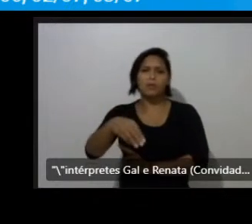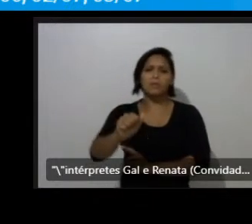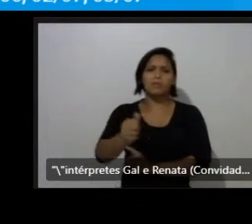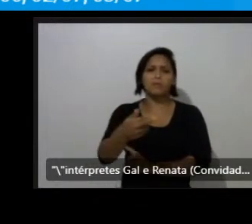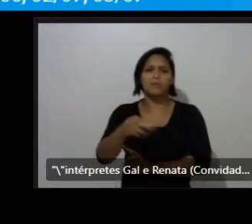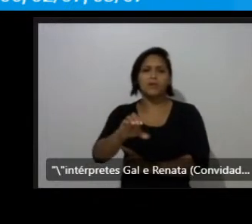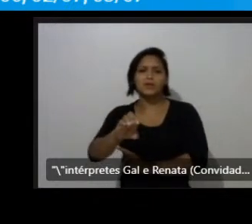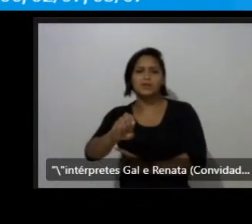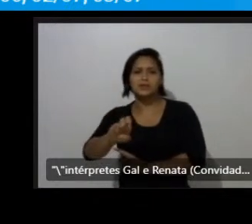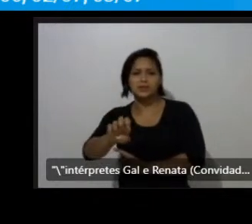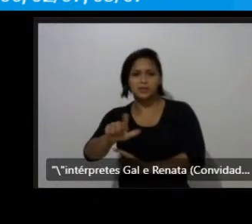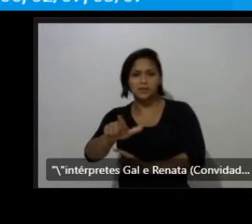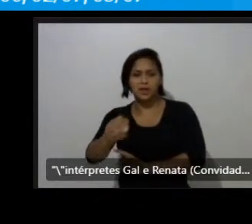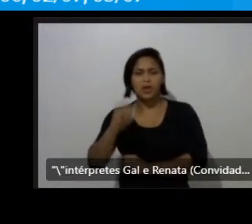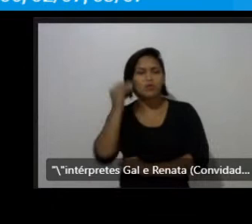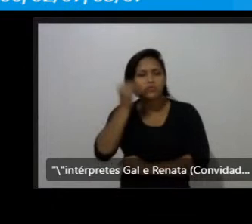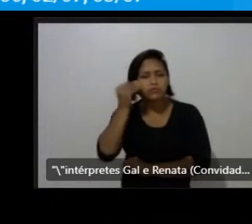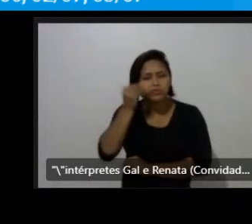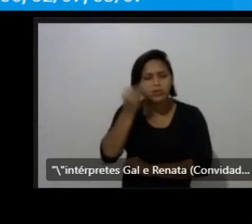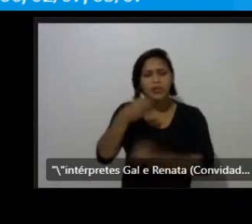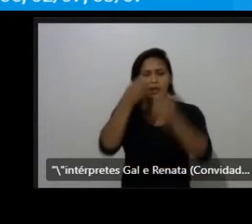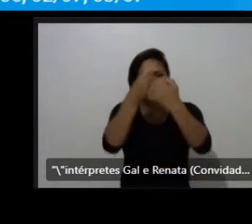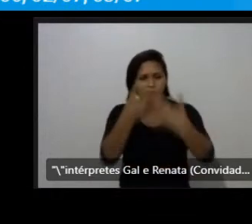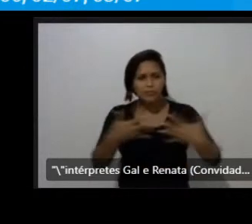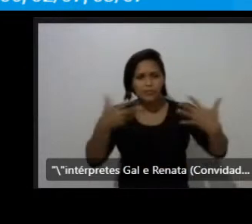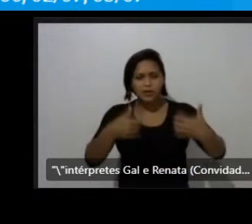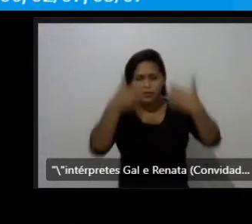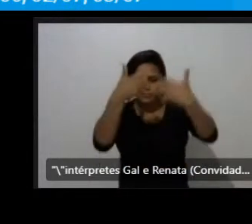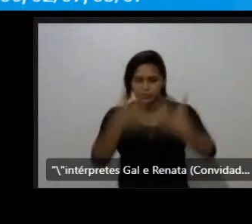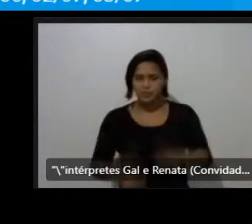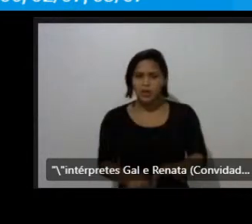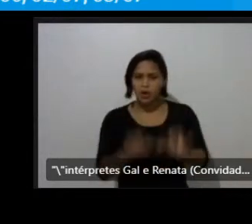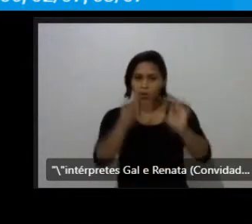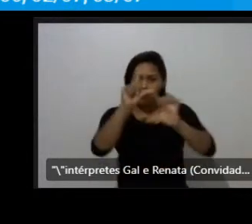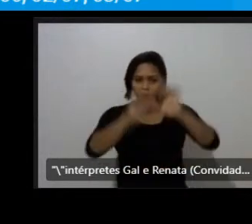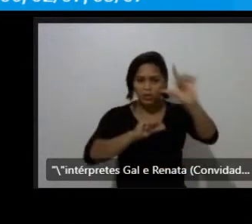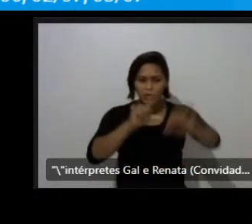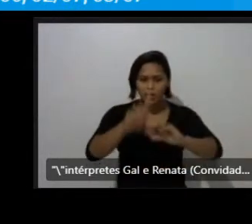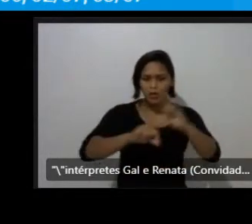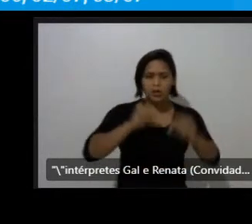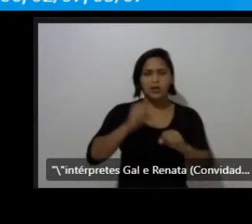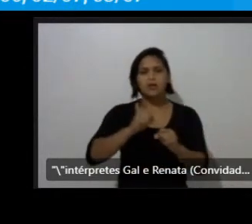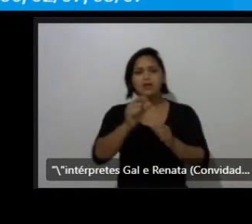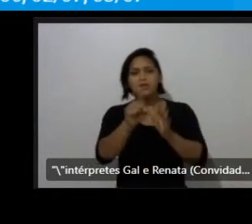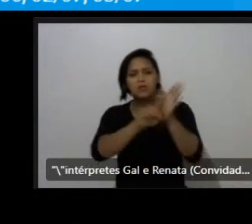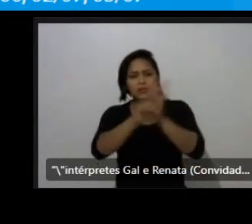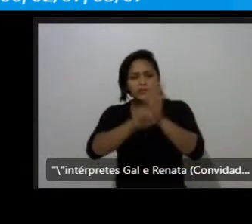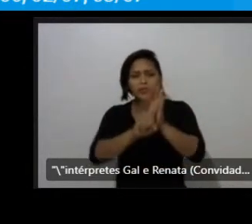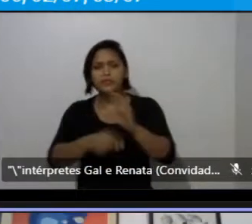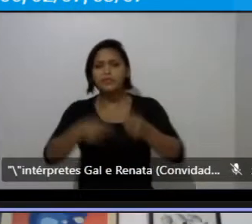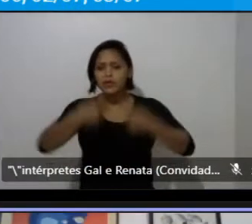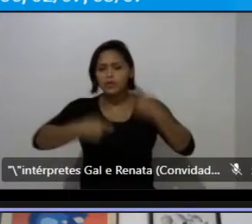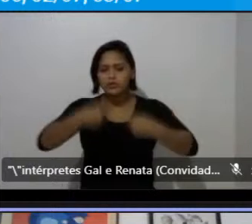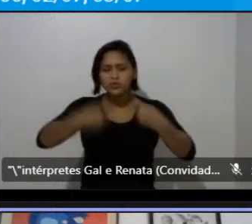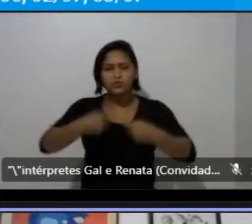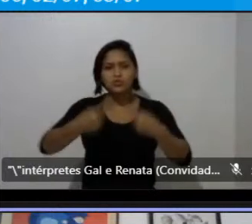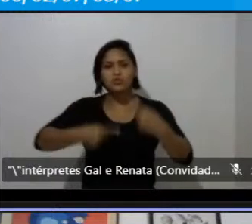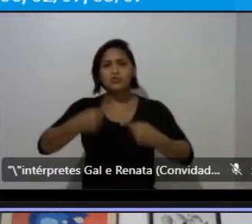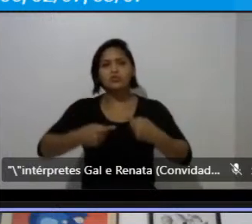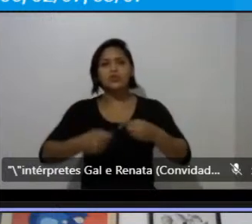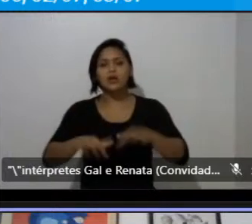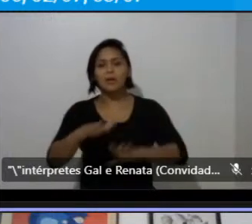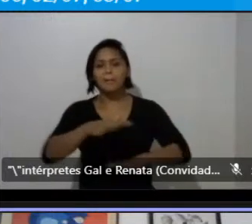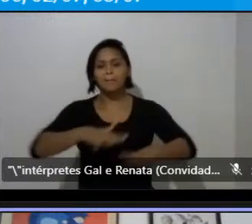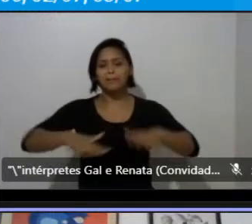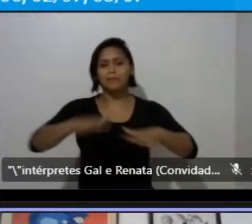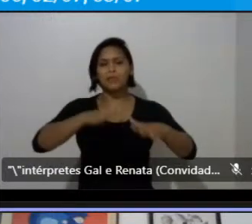sobre essa experiência, né, um pouquinho do que nós estamos tensionando, né, e discutindo sobre a questão dos movimentos